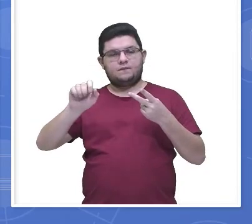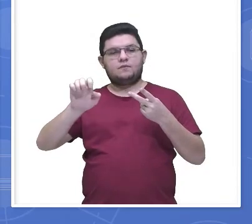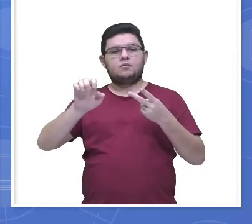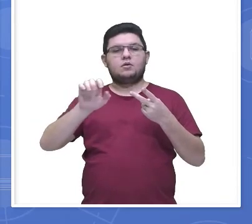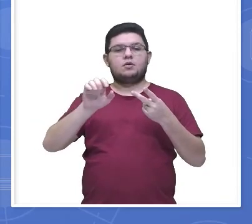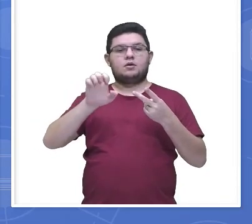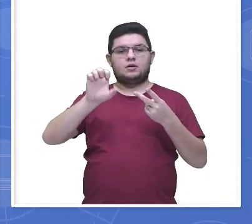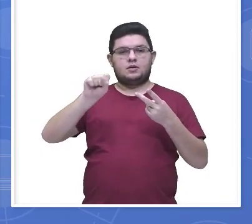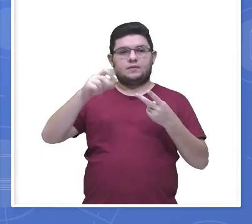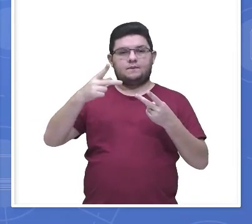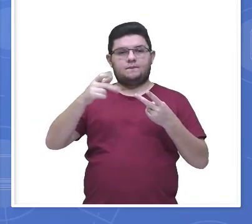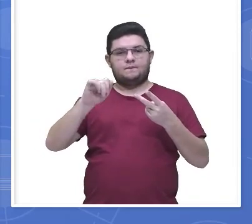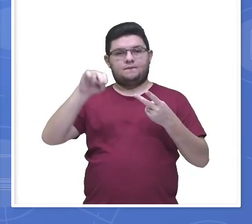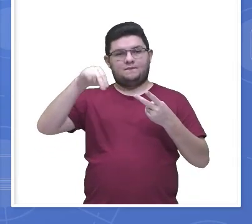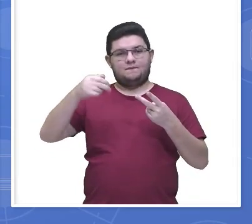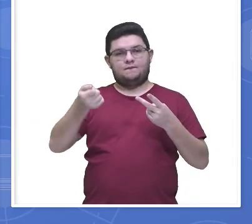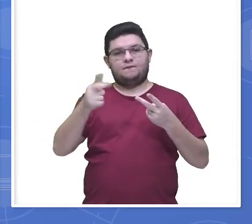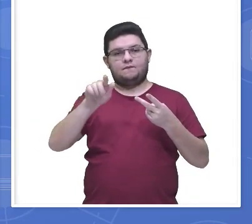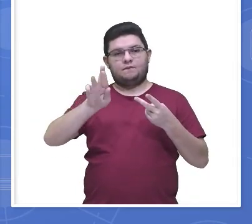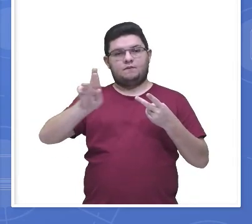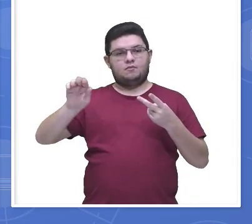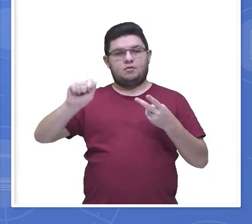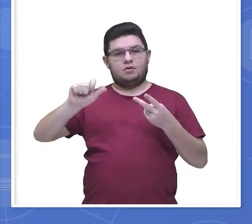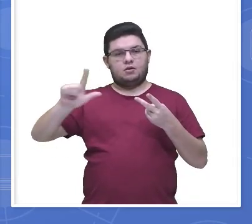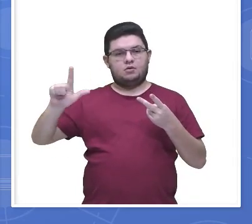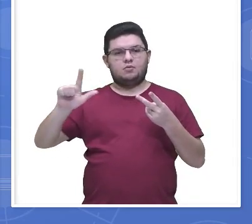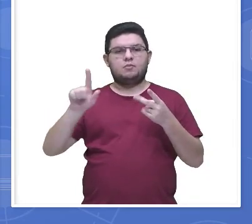dois, certo? Vamos ver mais informações sobre ele aí.